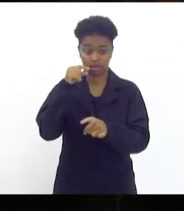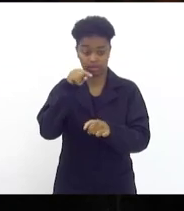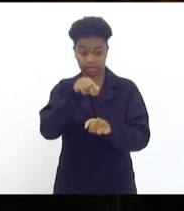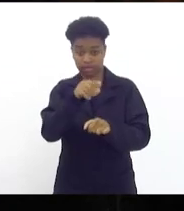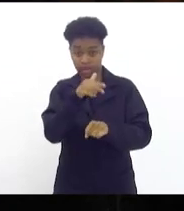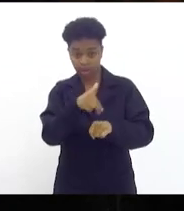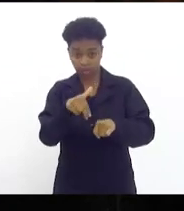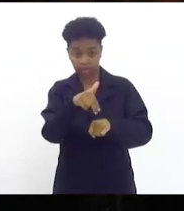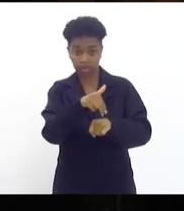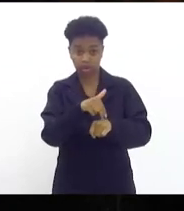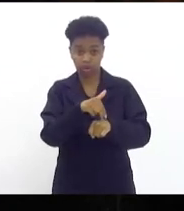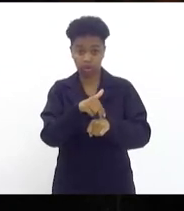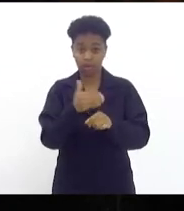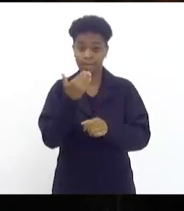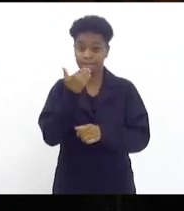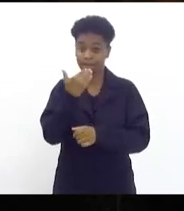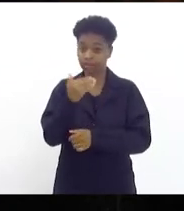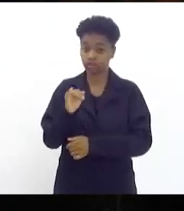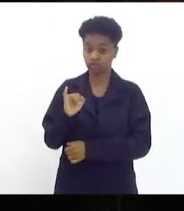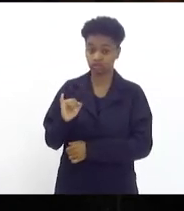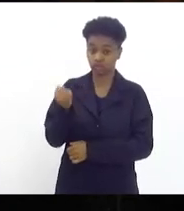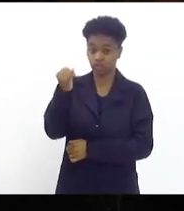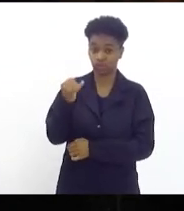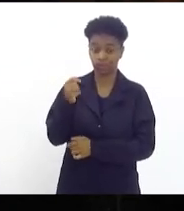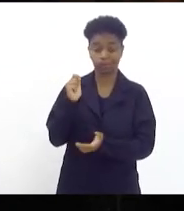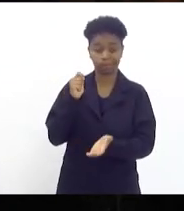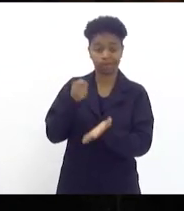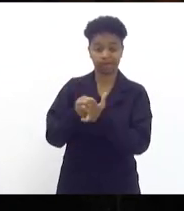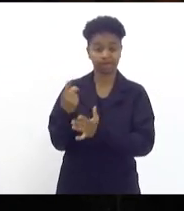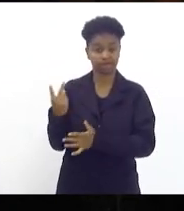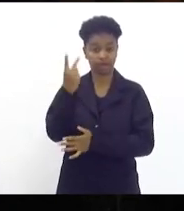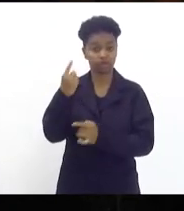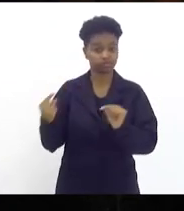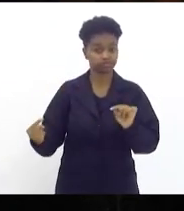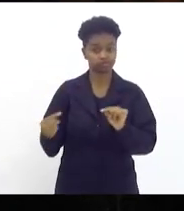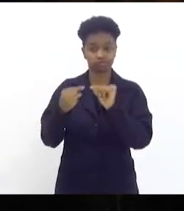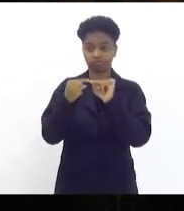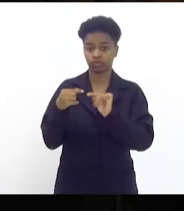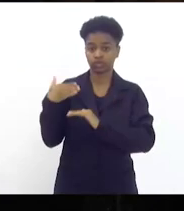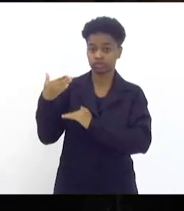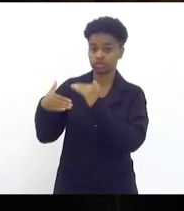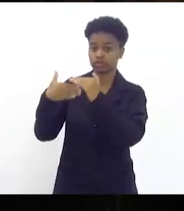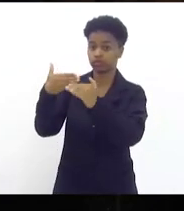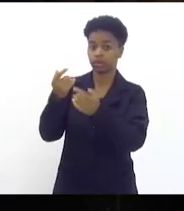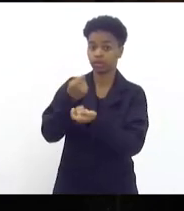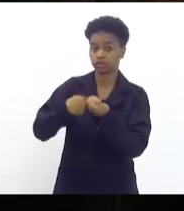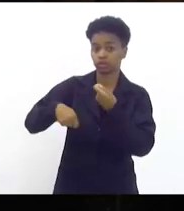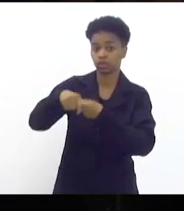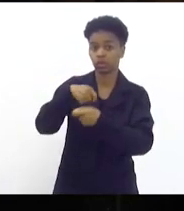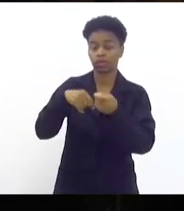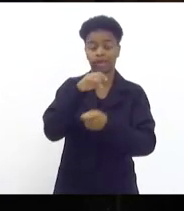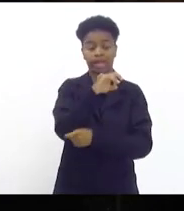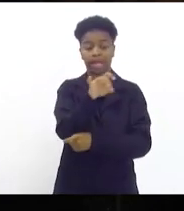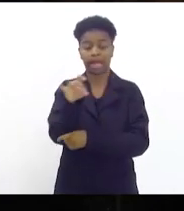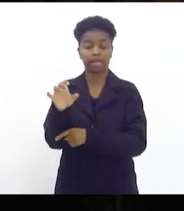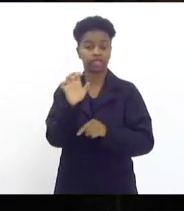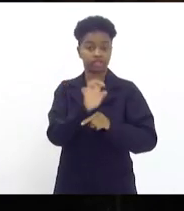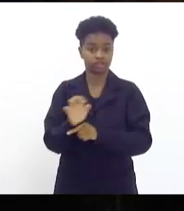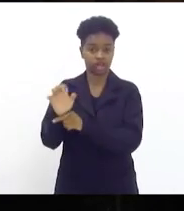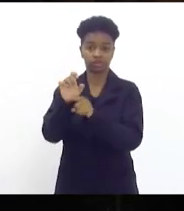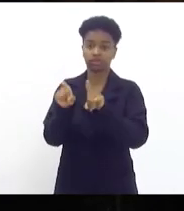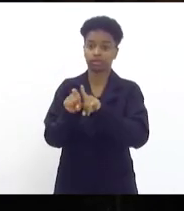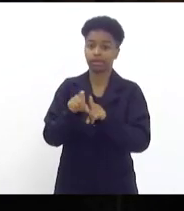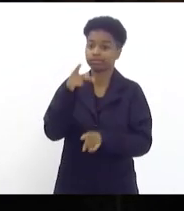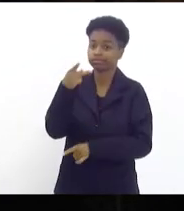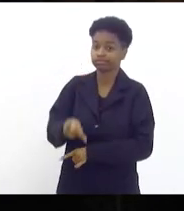de juro das dívidas valores coerentes com o crescimento econômico dos estados e do próprio